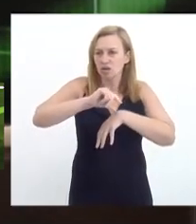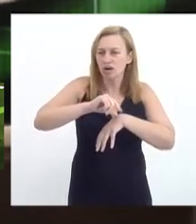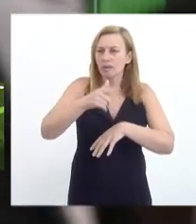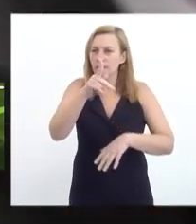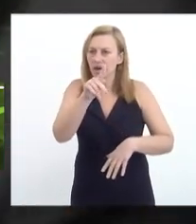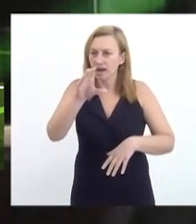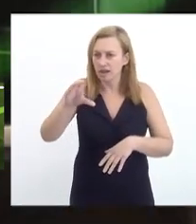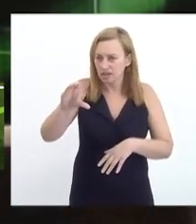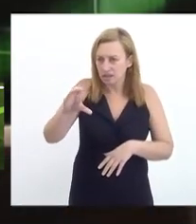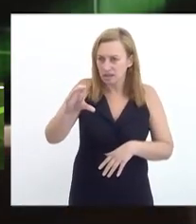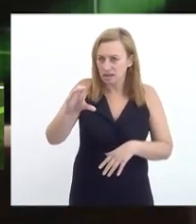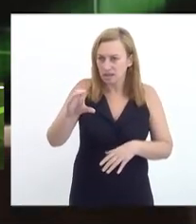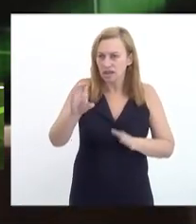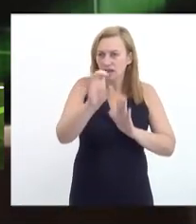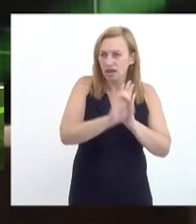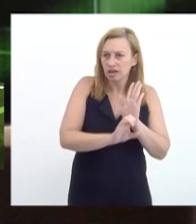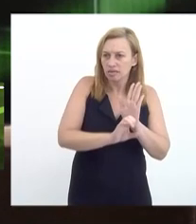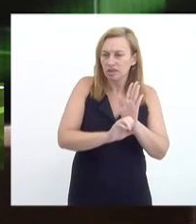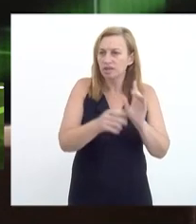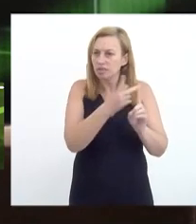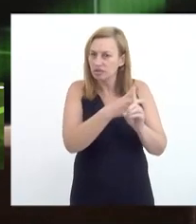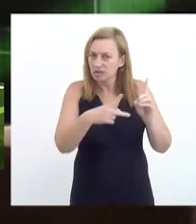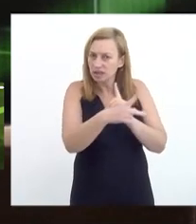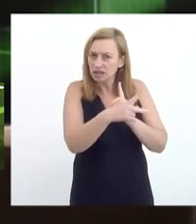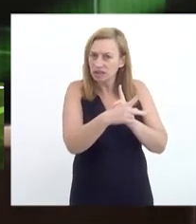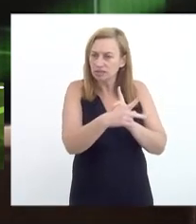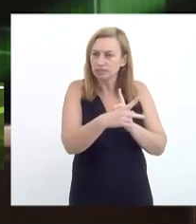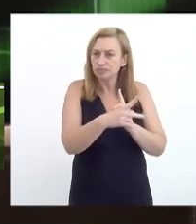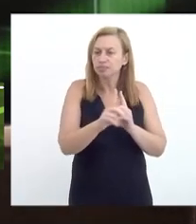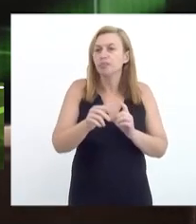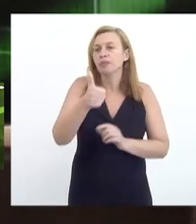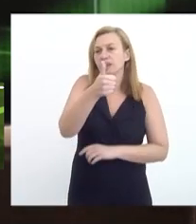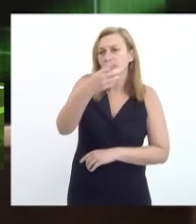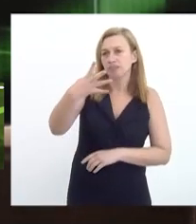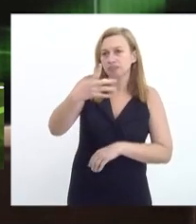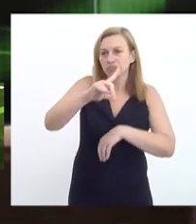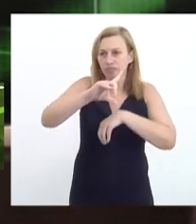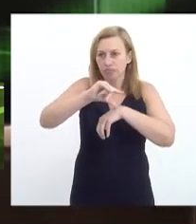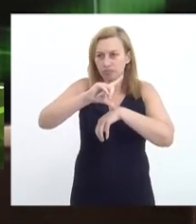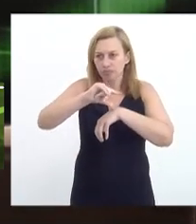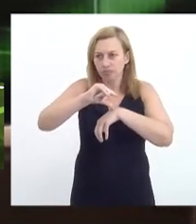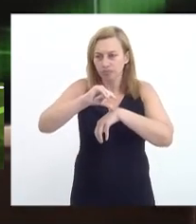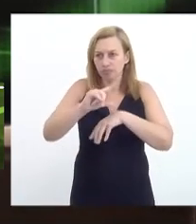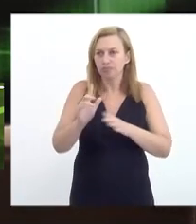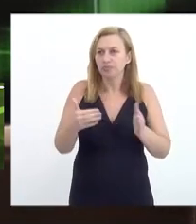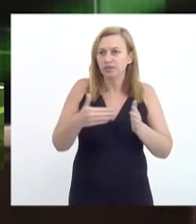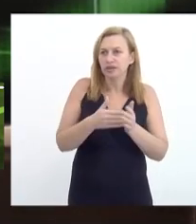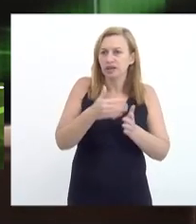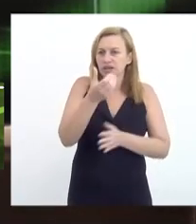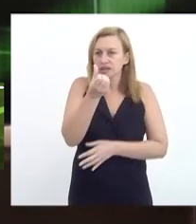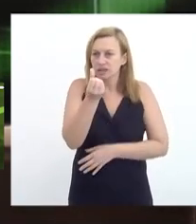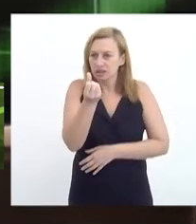E a emenda condicional Da Previdência 14 horas Às 16